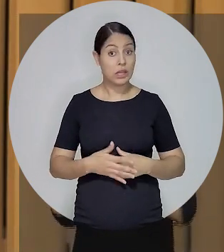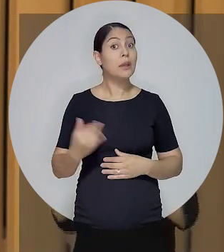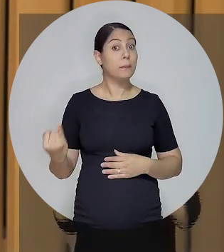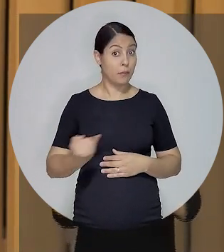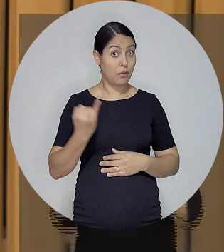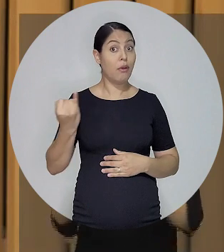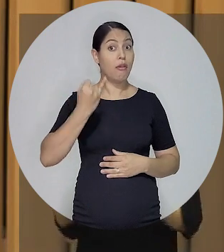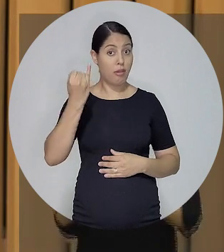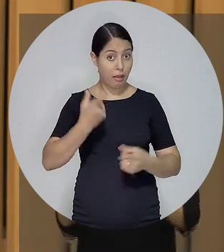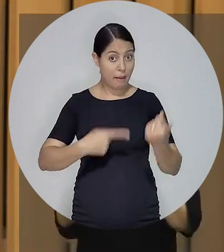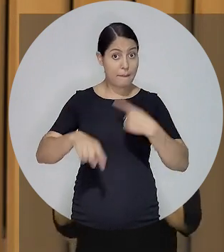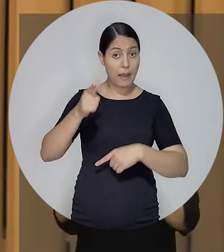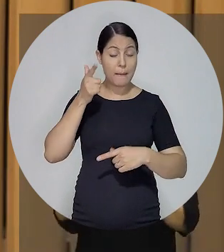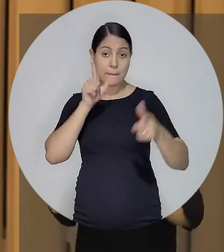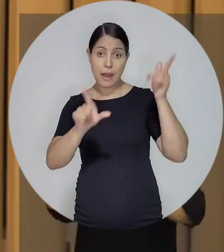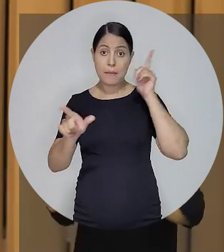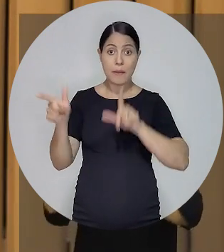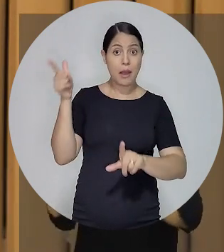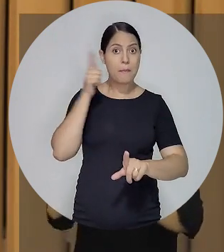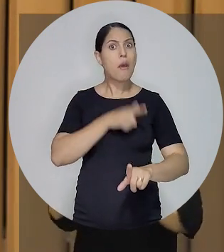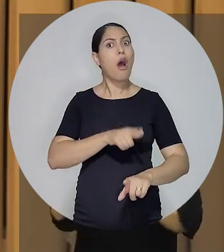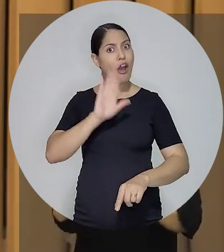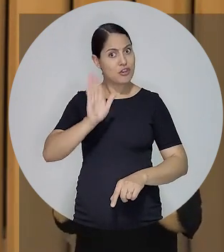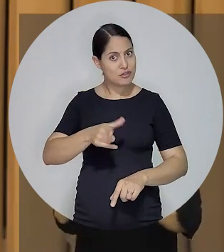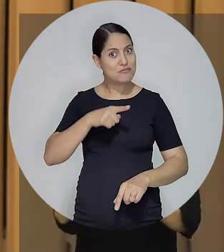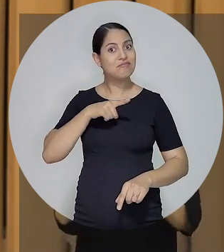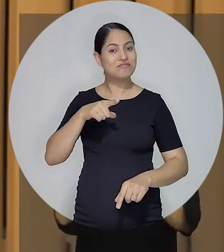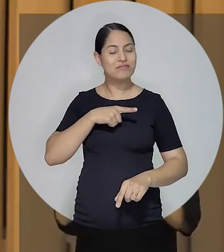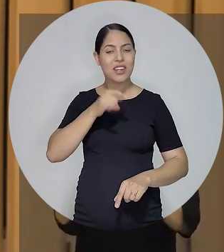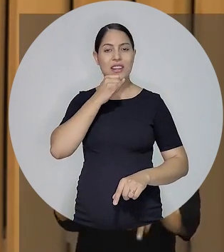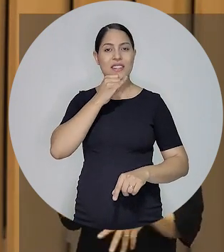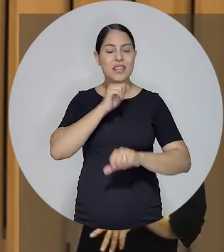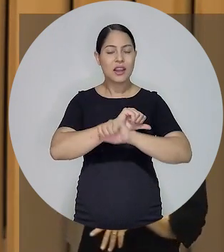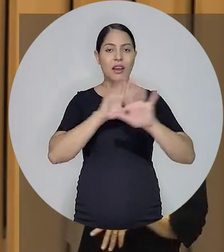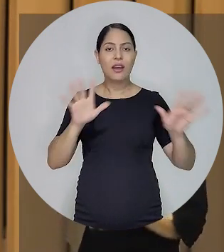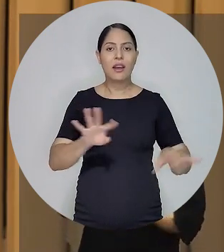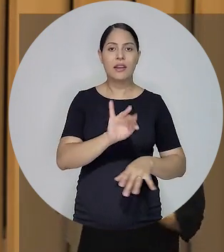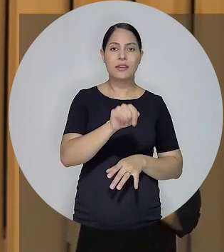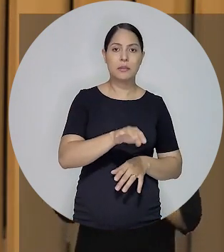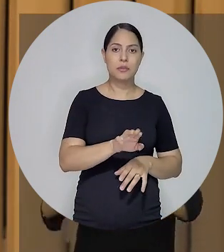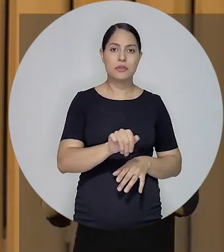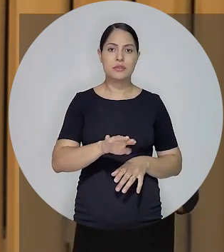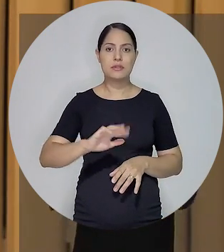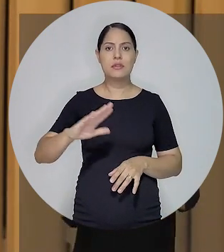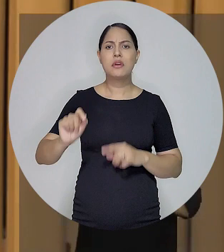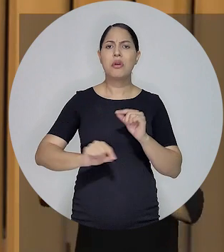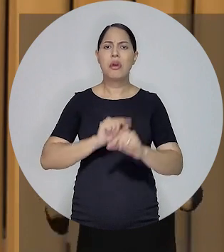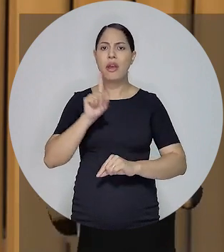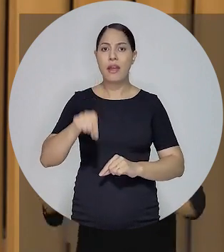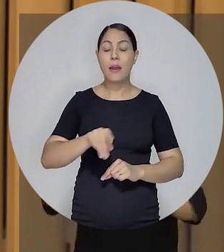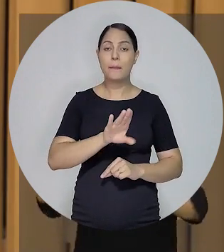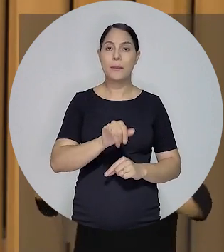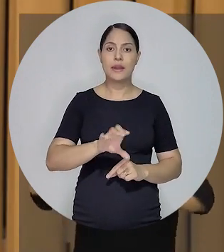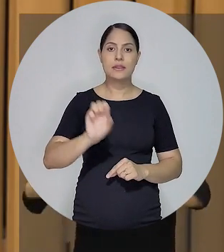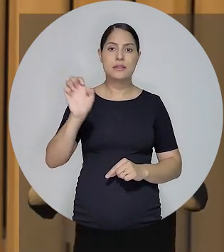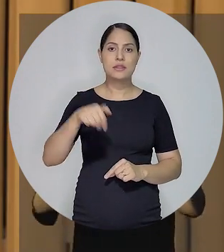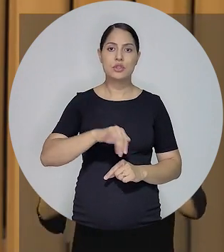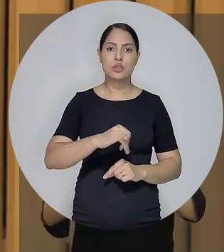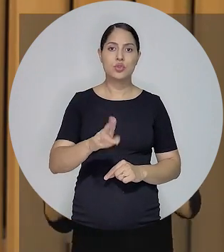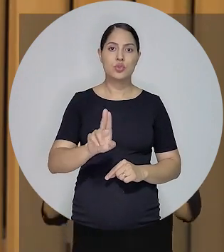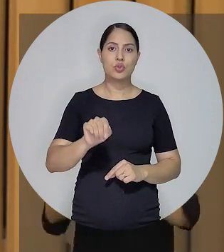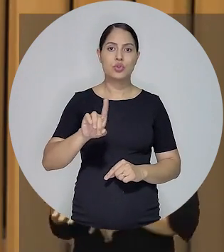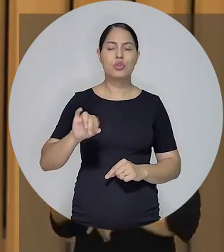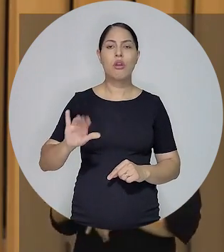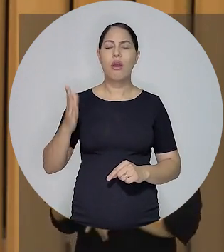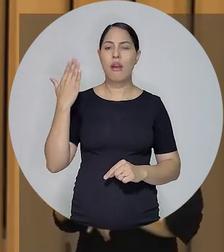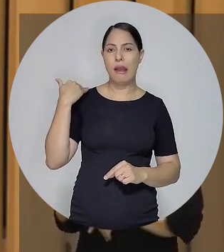cá. E uma delas não obstante a gente reconheça que muitos avanços foram tomados na execução, como a famosa teimosinha, que é